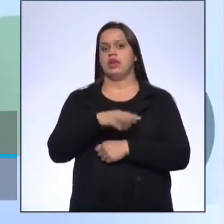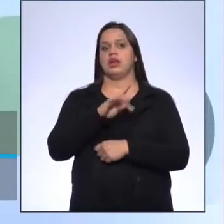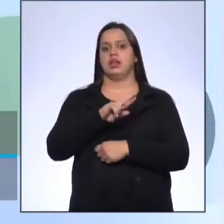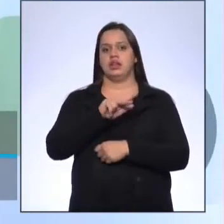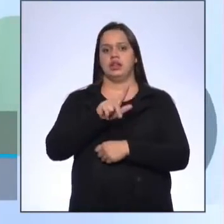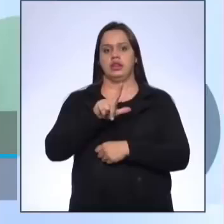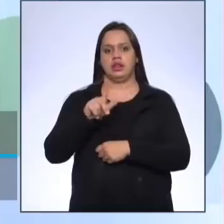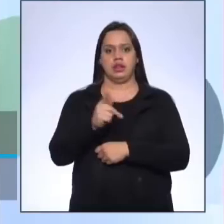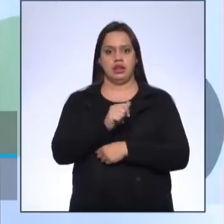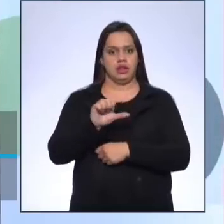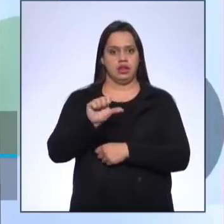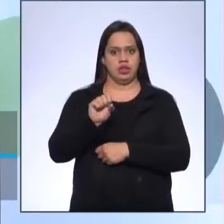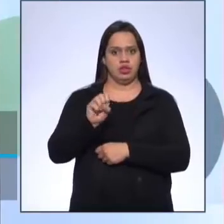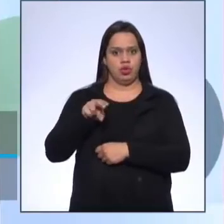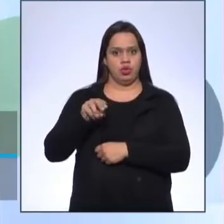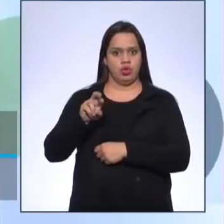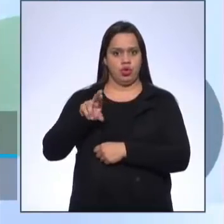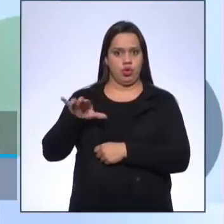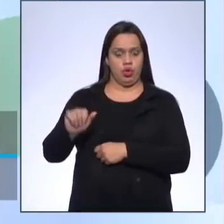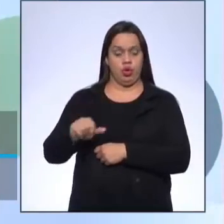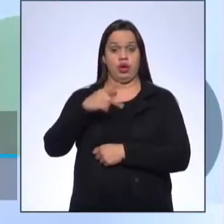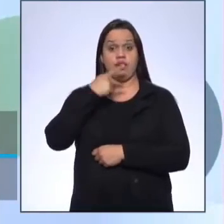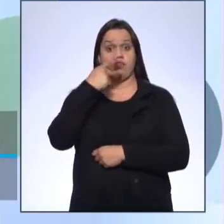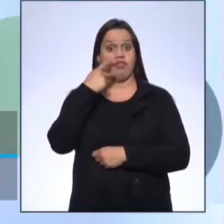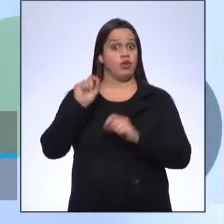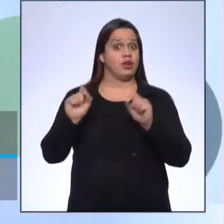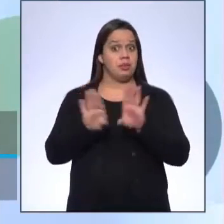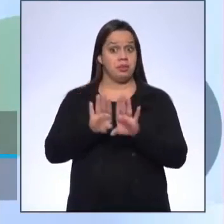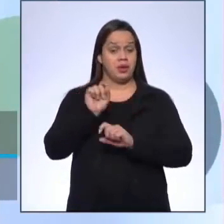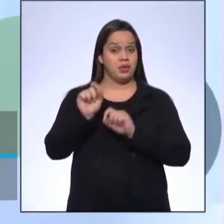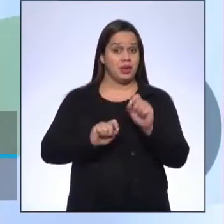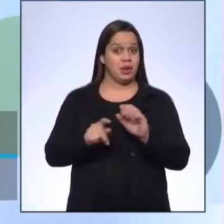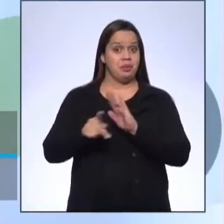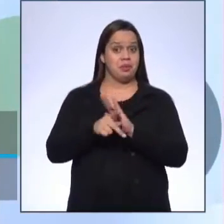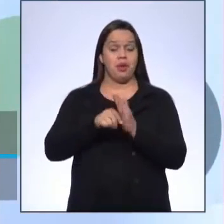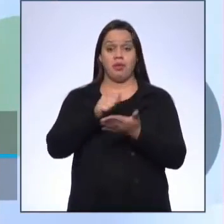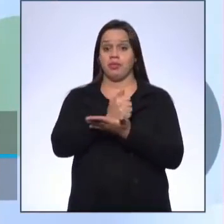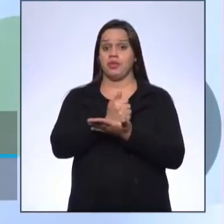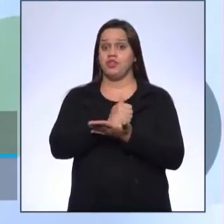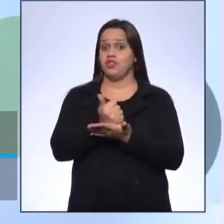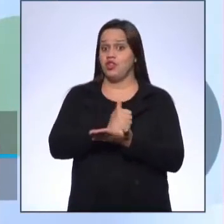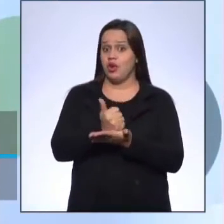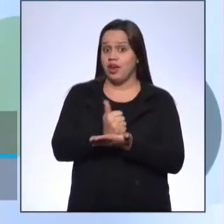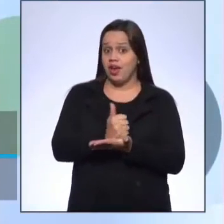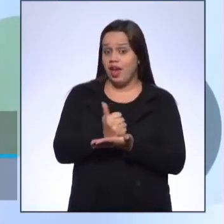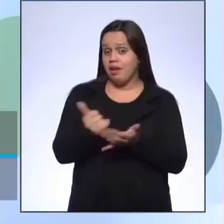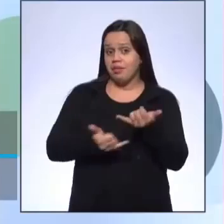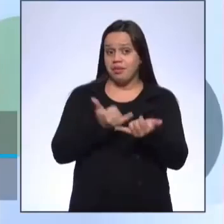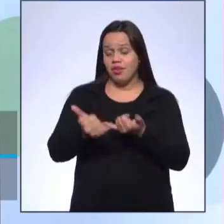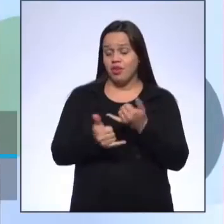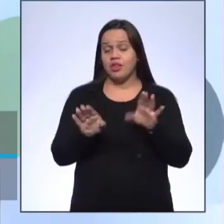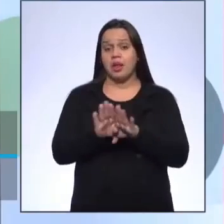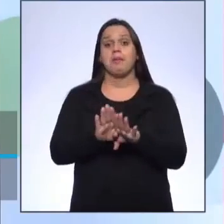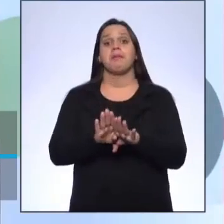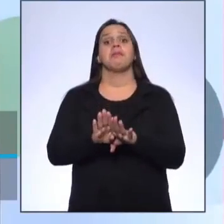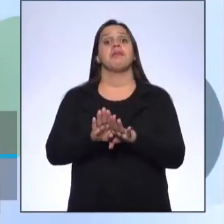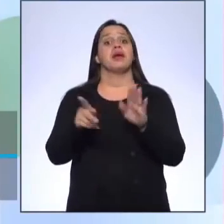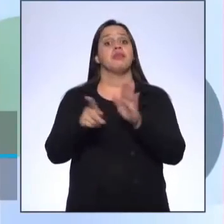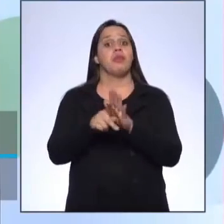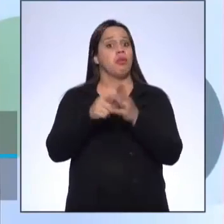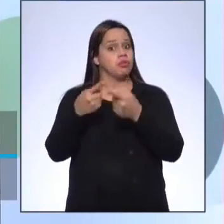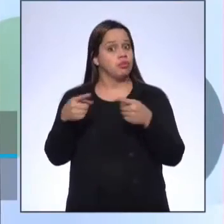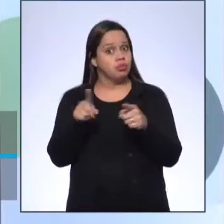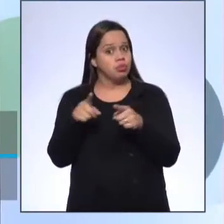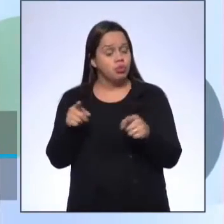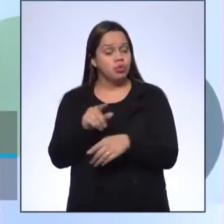citaram trilhas sonoras de videogames, outros citaram trilhas de filmes, e muitos ainda citaram temas,